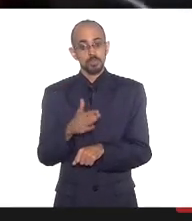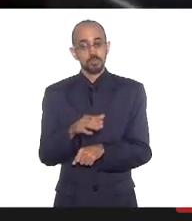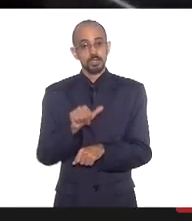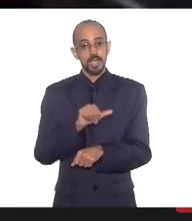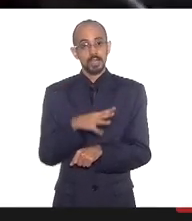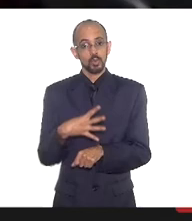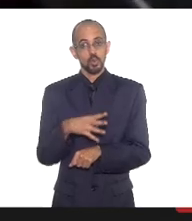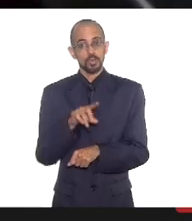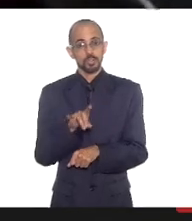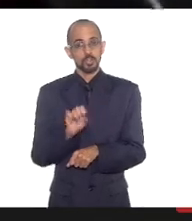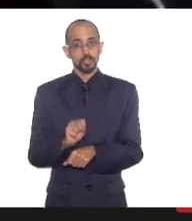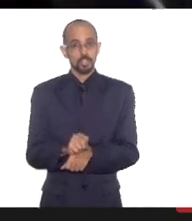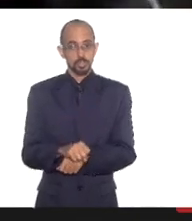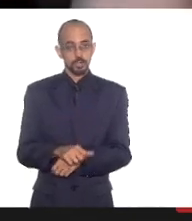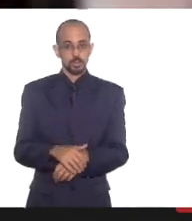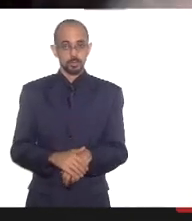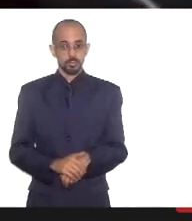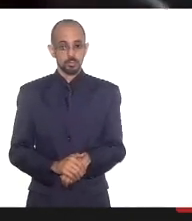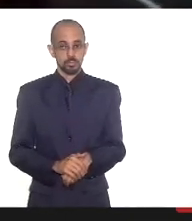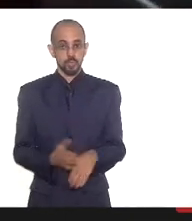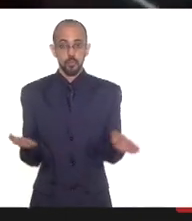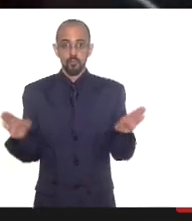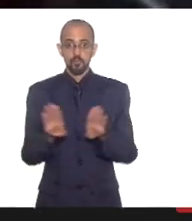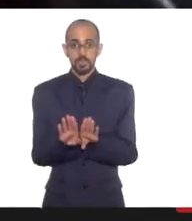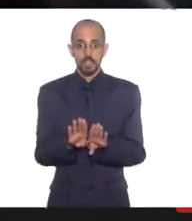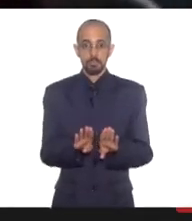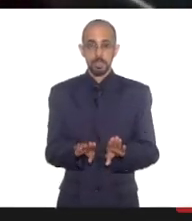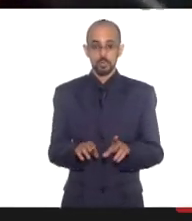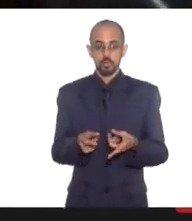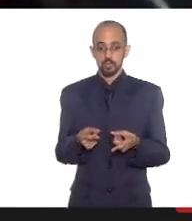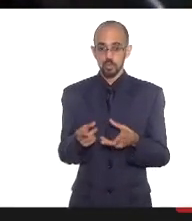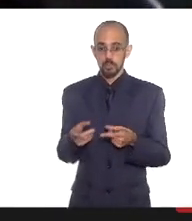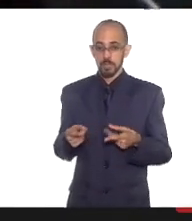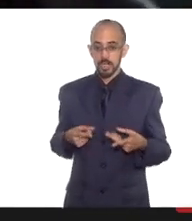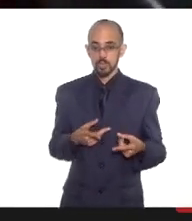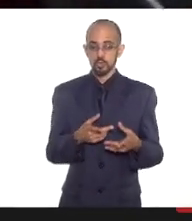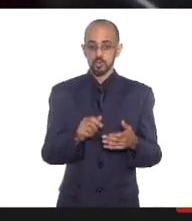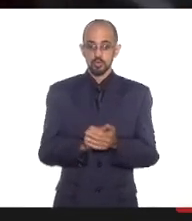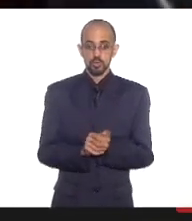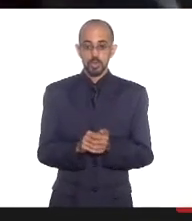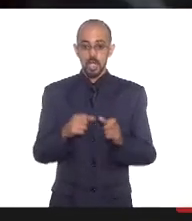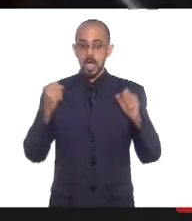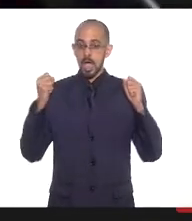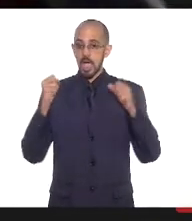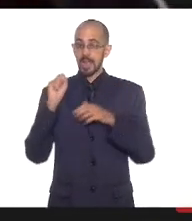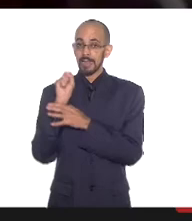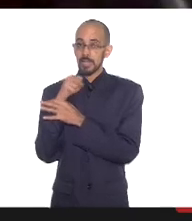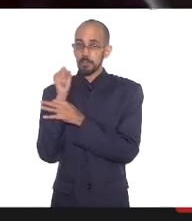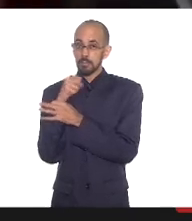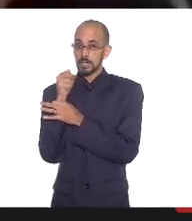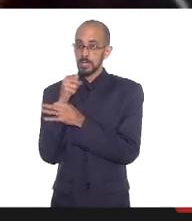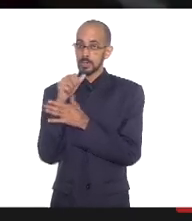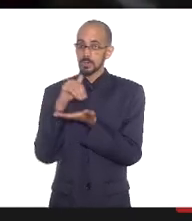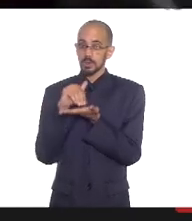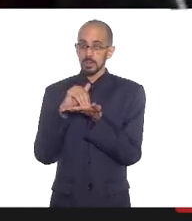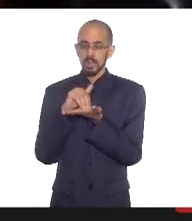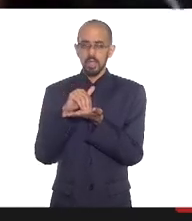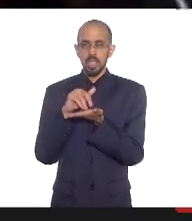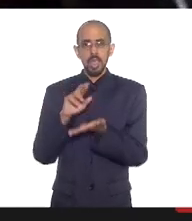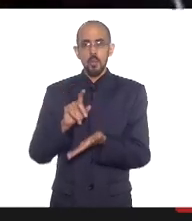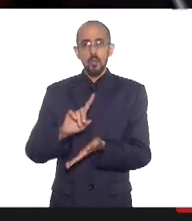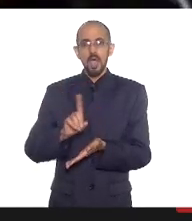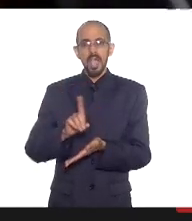menos 14 dias o fechamento dos promessas que tem que fazer isso e academia secretaria não são as autoridades